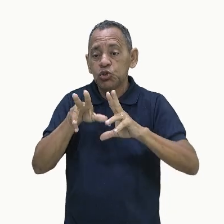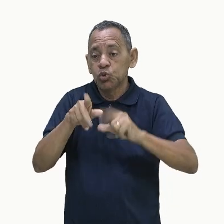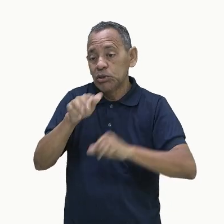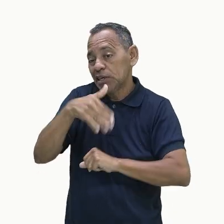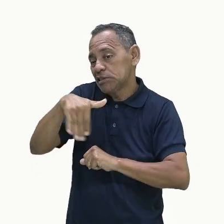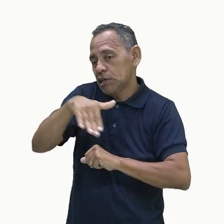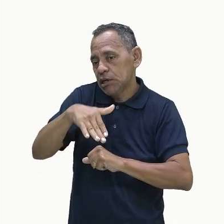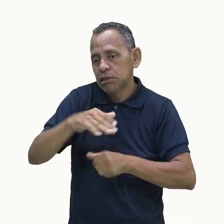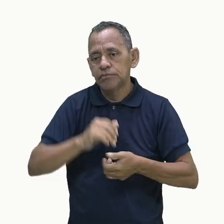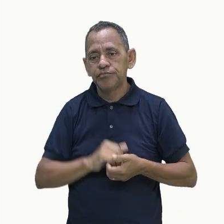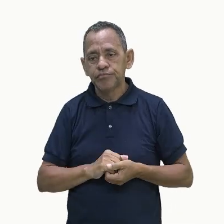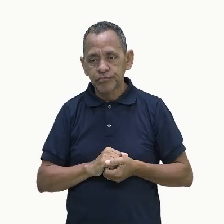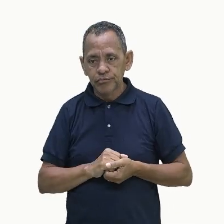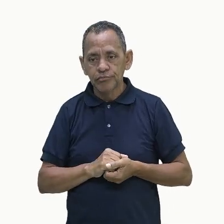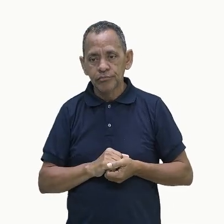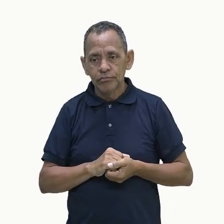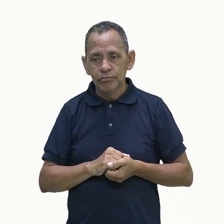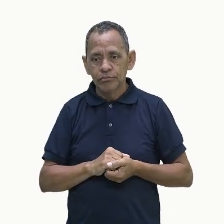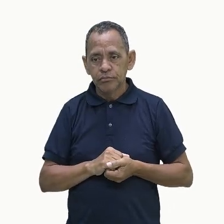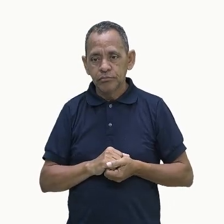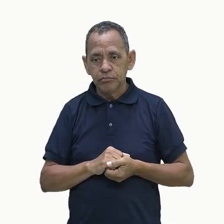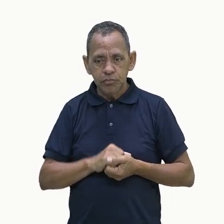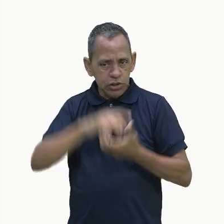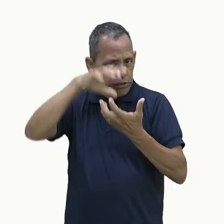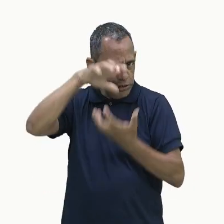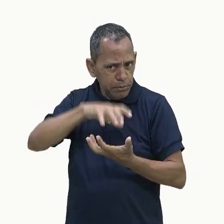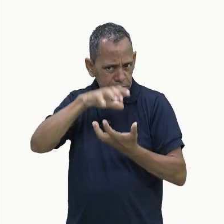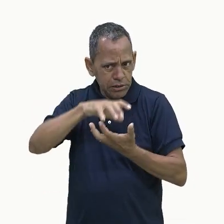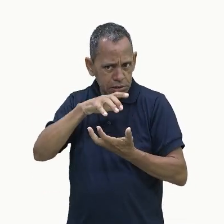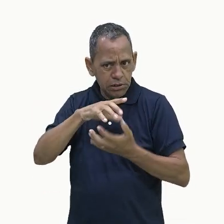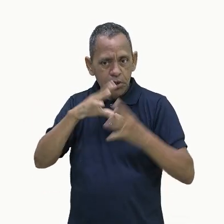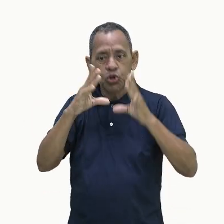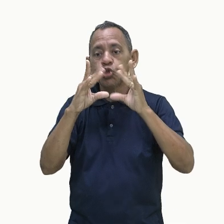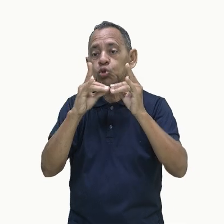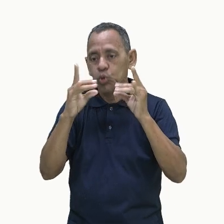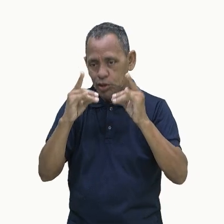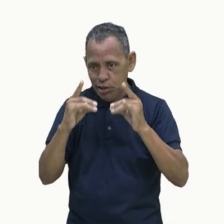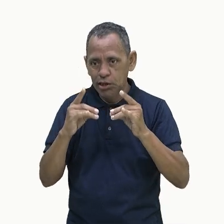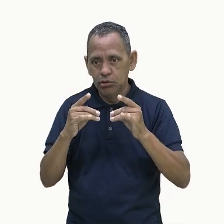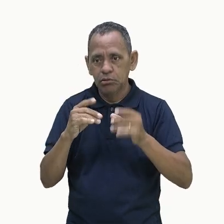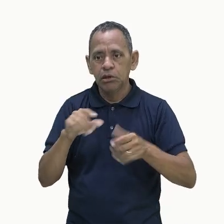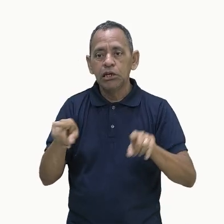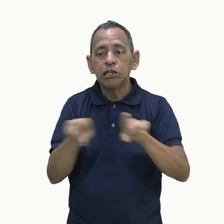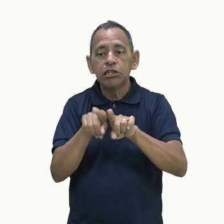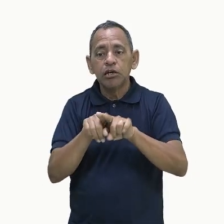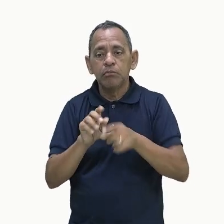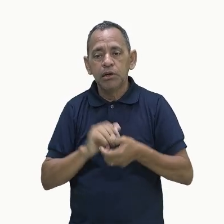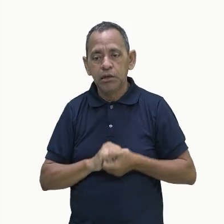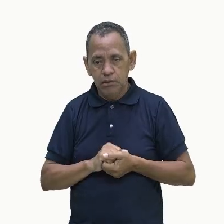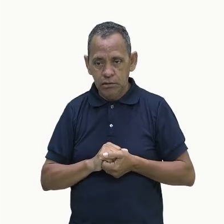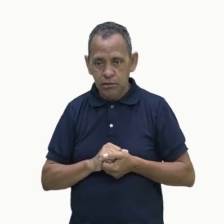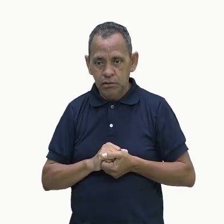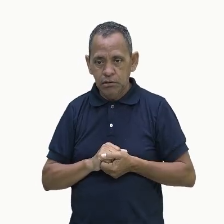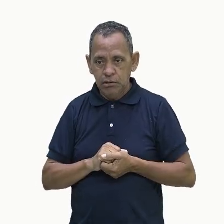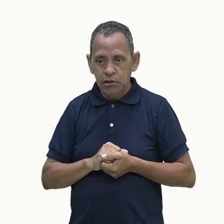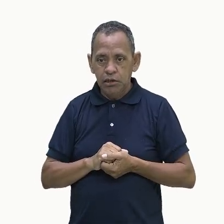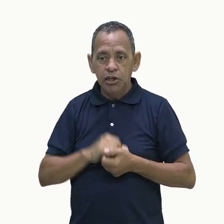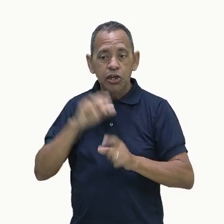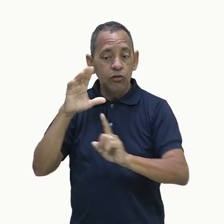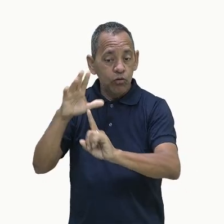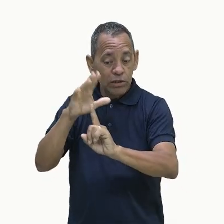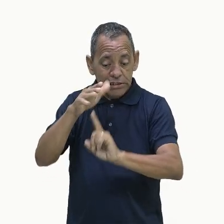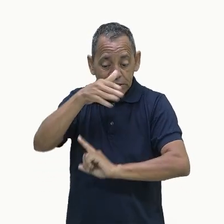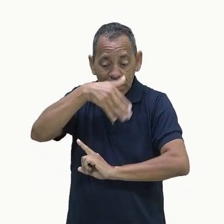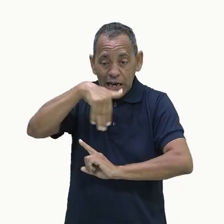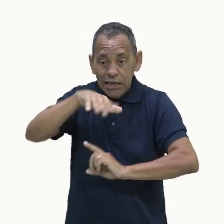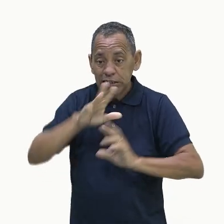é transmitida igualmente para todos os pontos do líquido. Como o princípio de Pascal